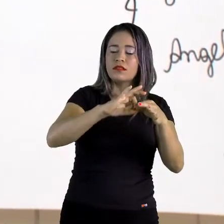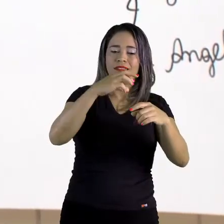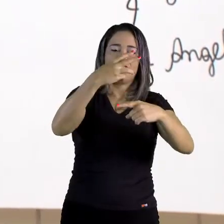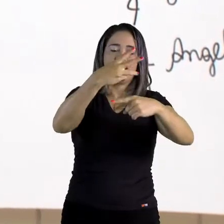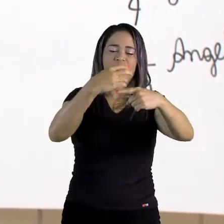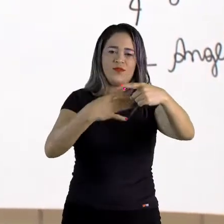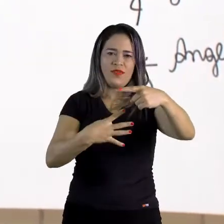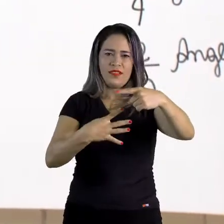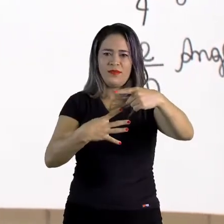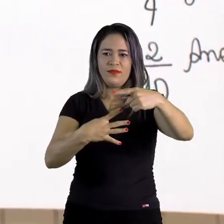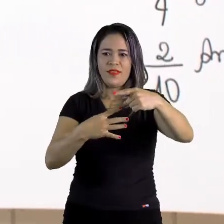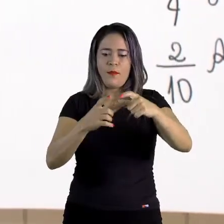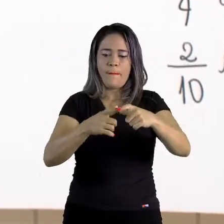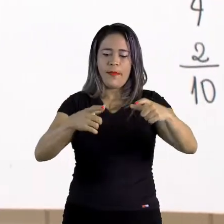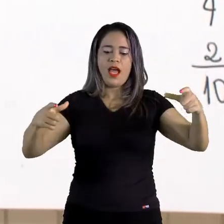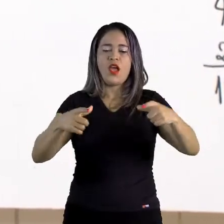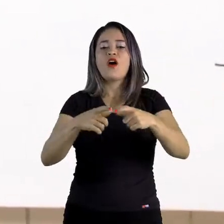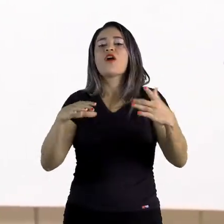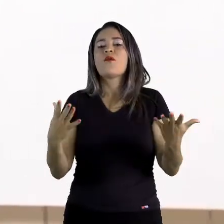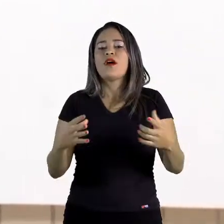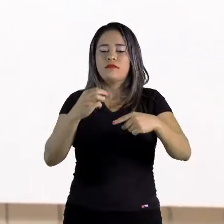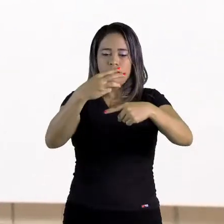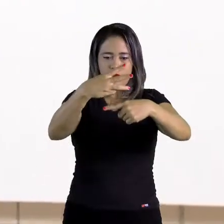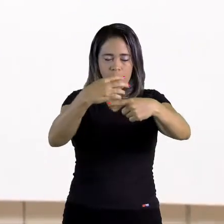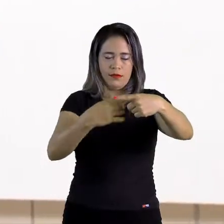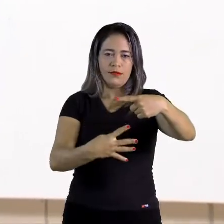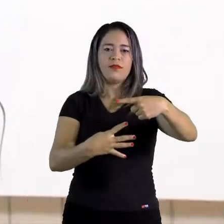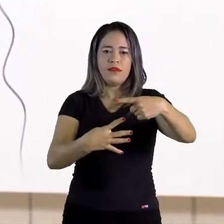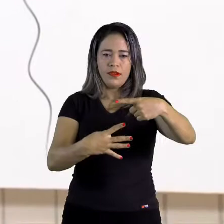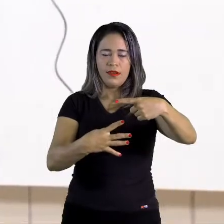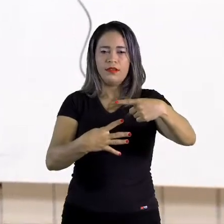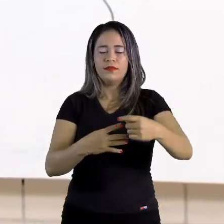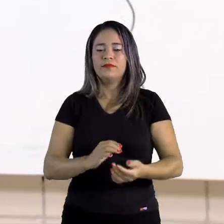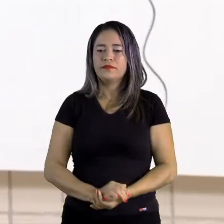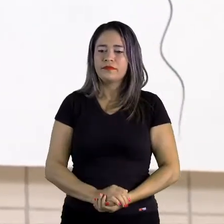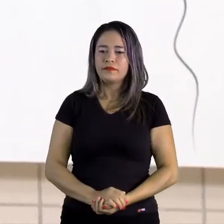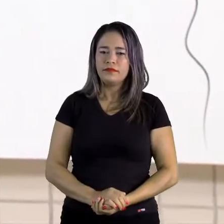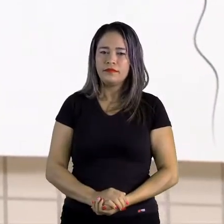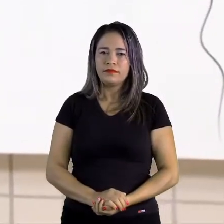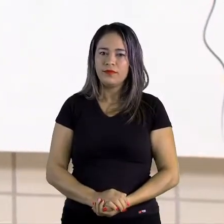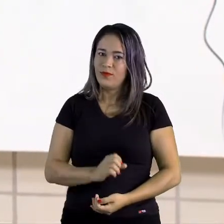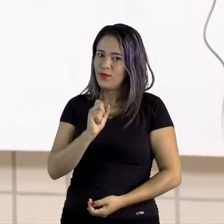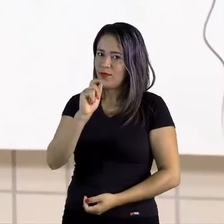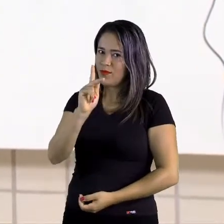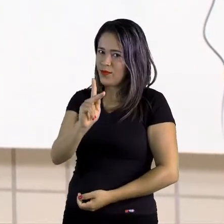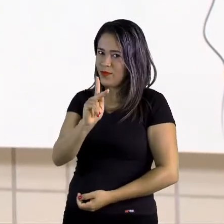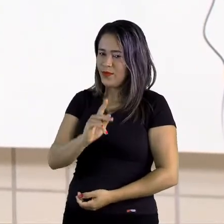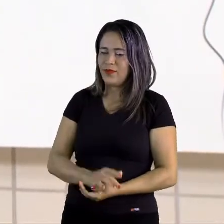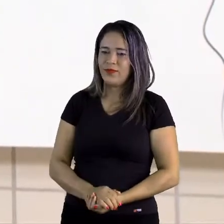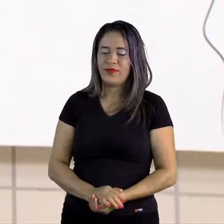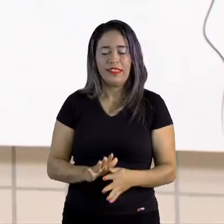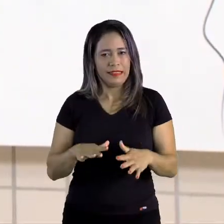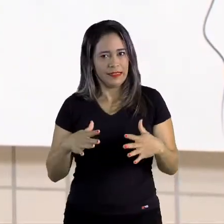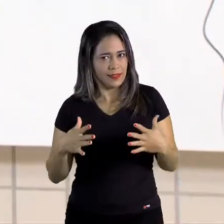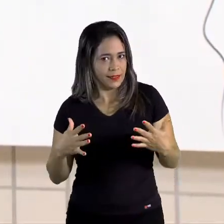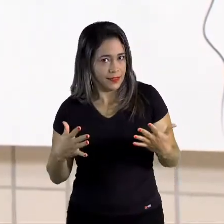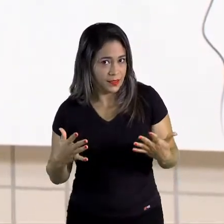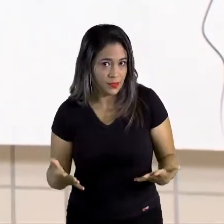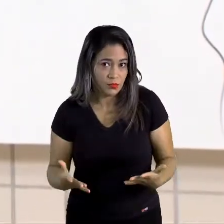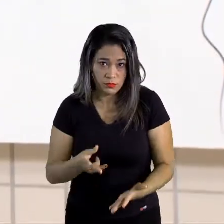quartos, a maior fração é 3 quartos. Ok, turminha? Então,